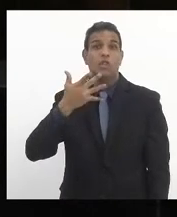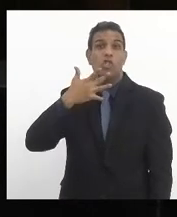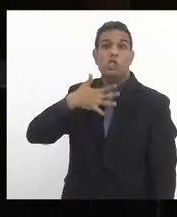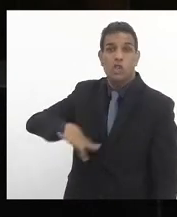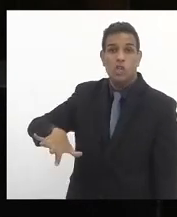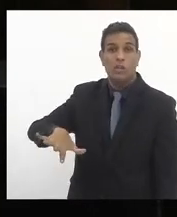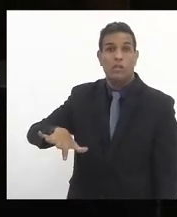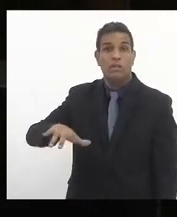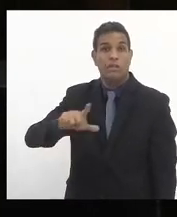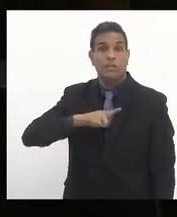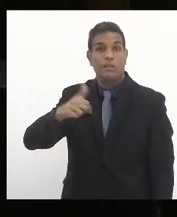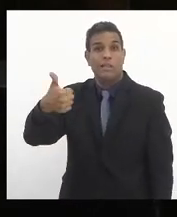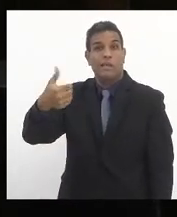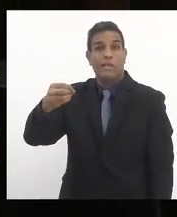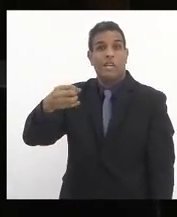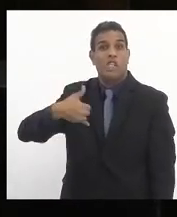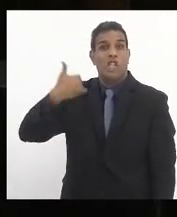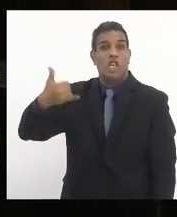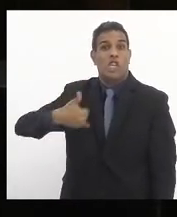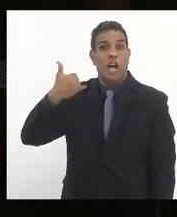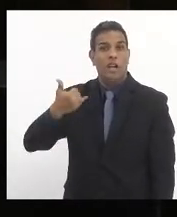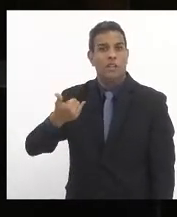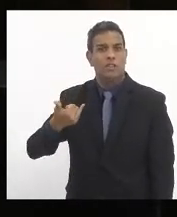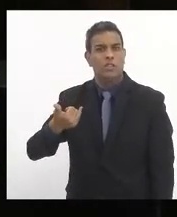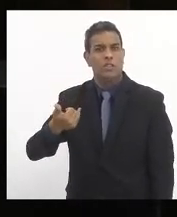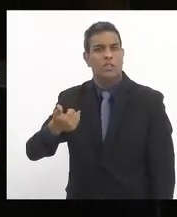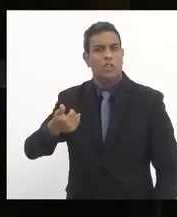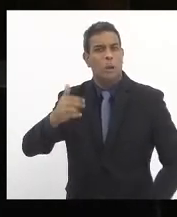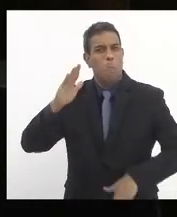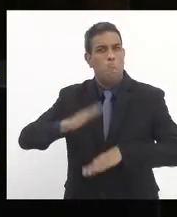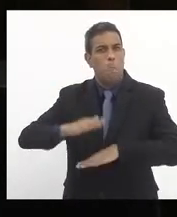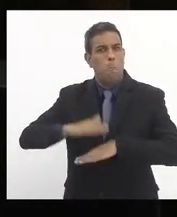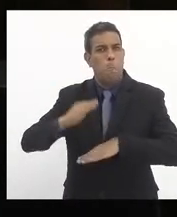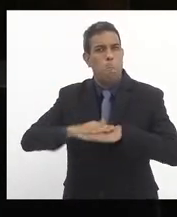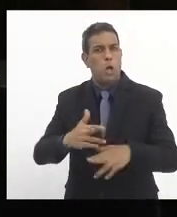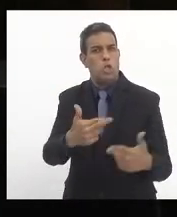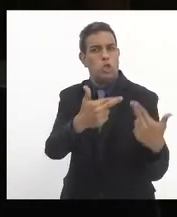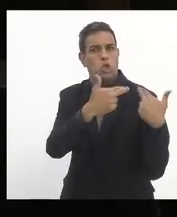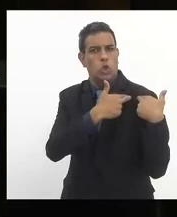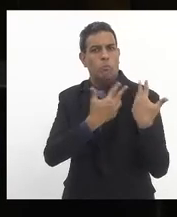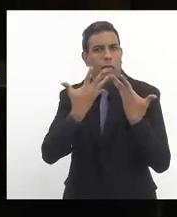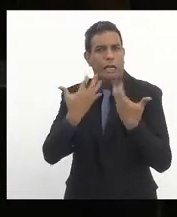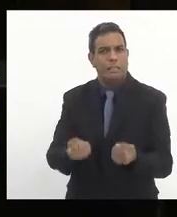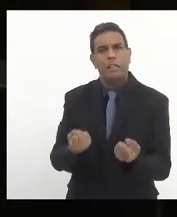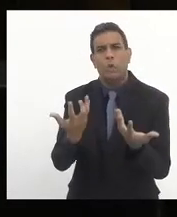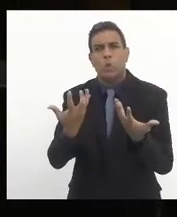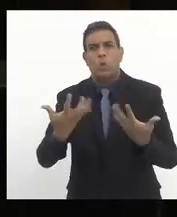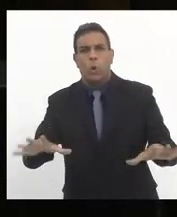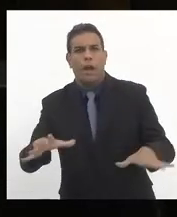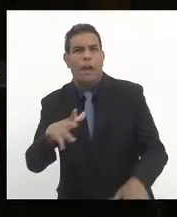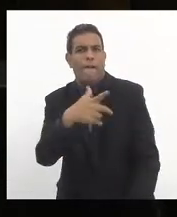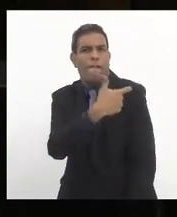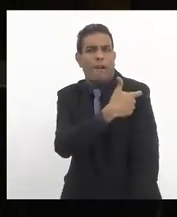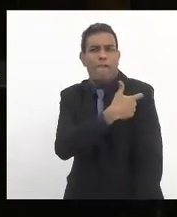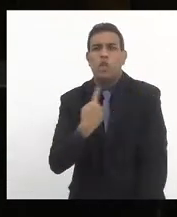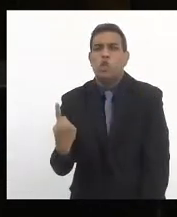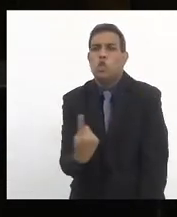é possível de ser responsável para tomar uma vacina sozinha,